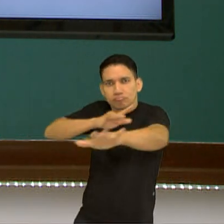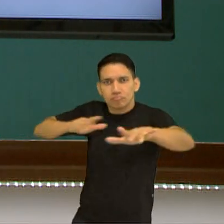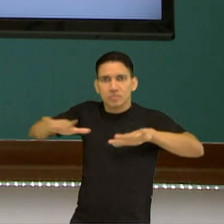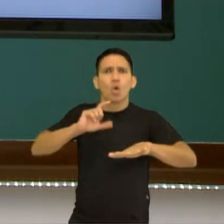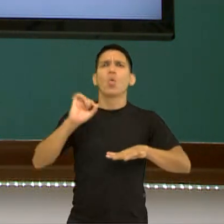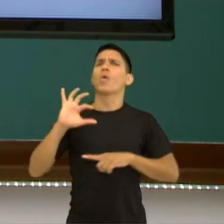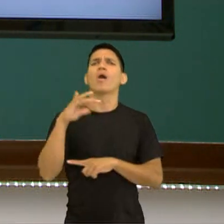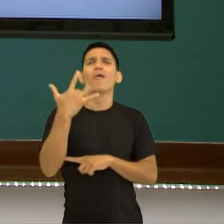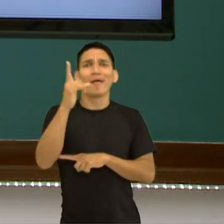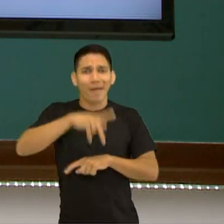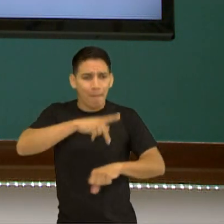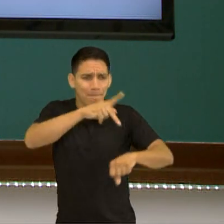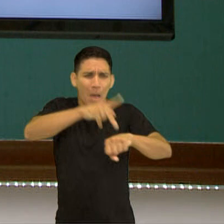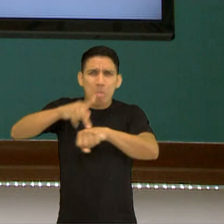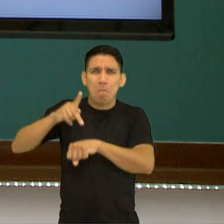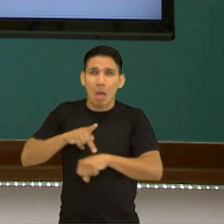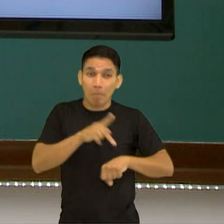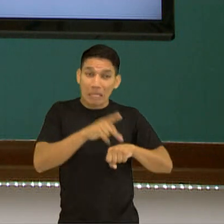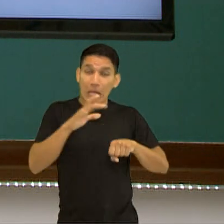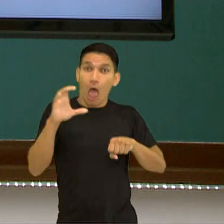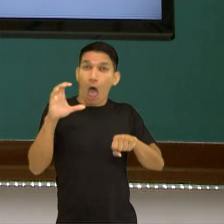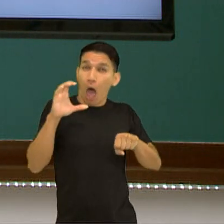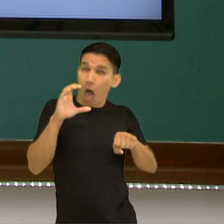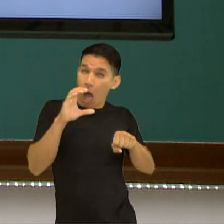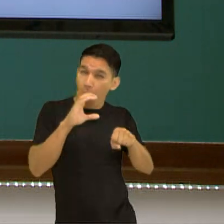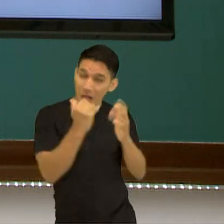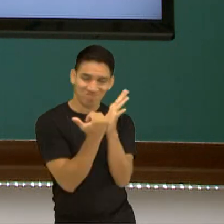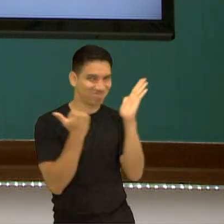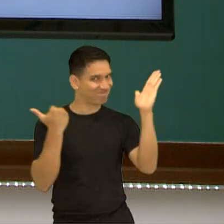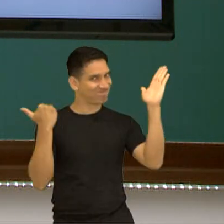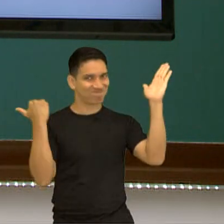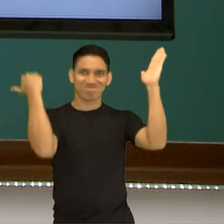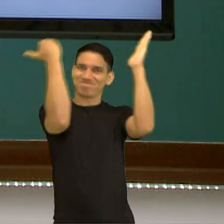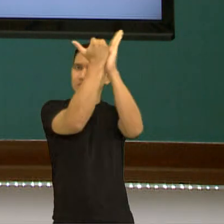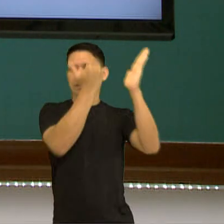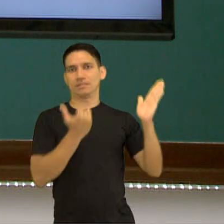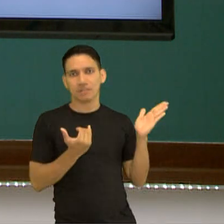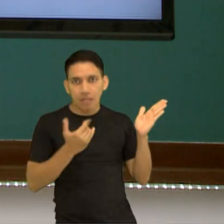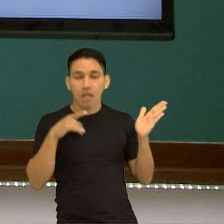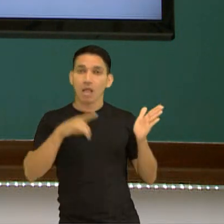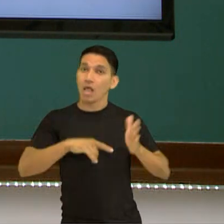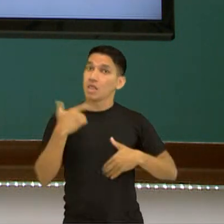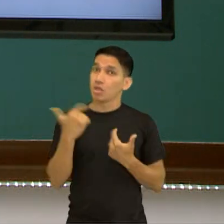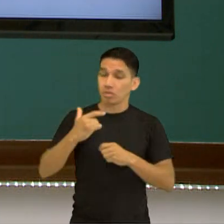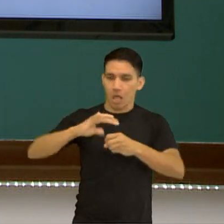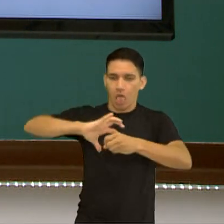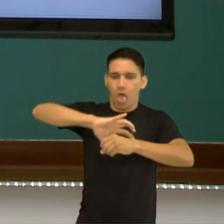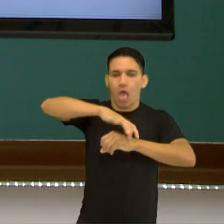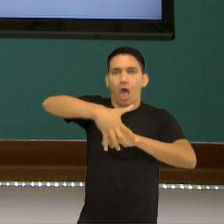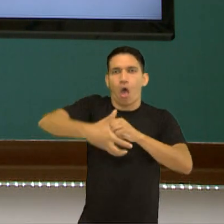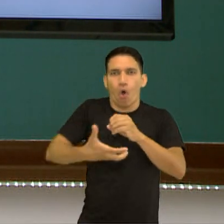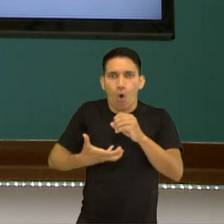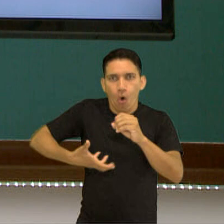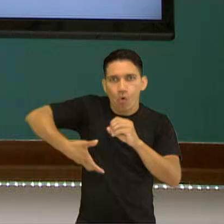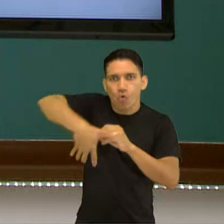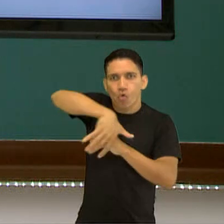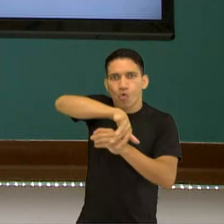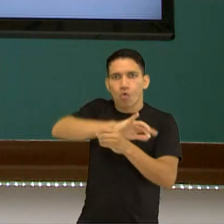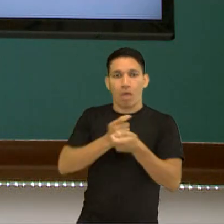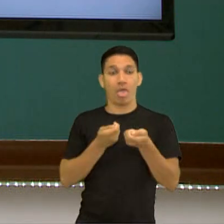Era material rochoso em temperaturas extremamente altas e não havia atmosfera para realizar a